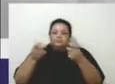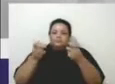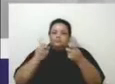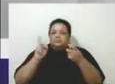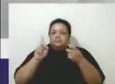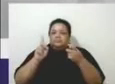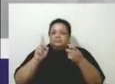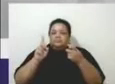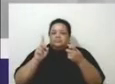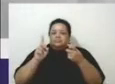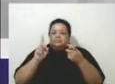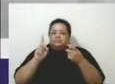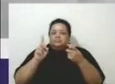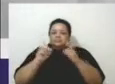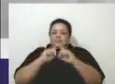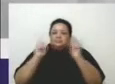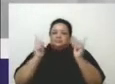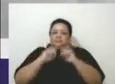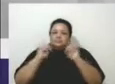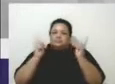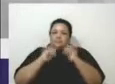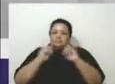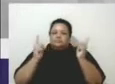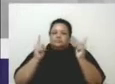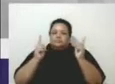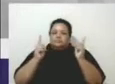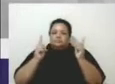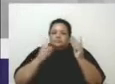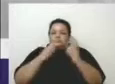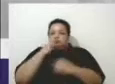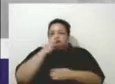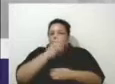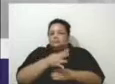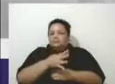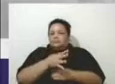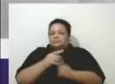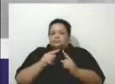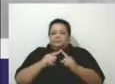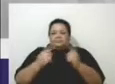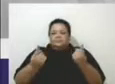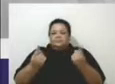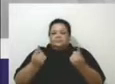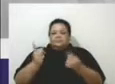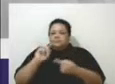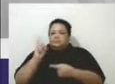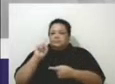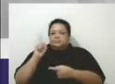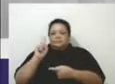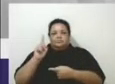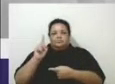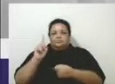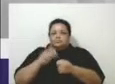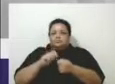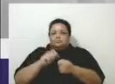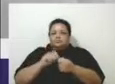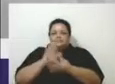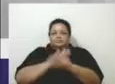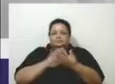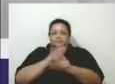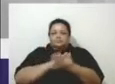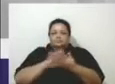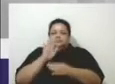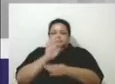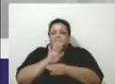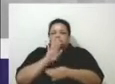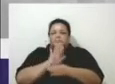então assim as pessoas ficam falando ficam eh atacando mas não se dispõe a tirar um minuto da vida para fazer algo bom